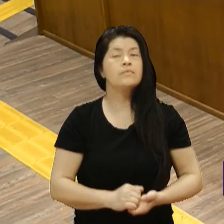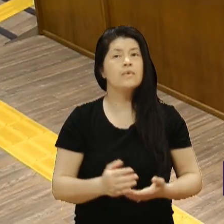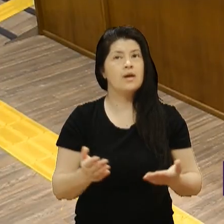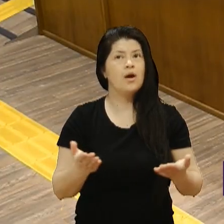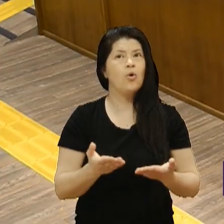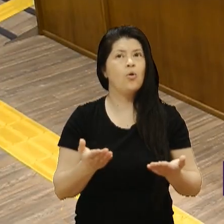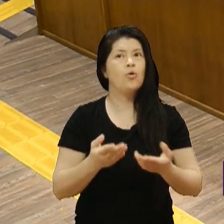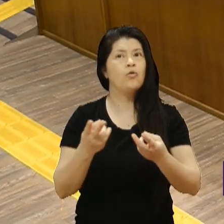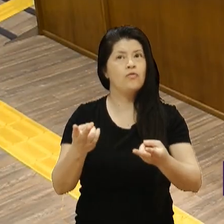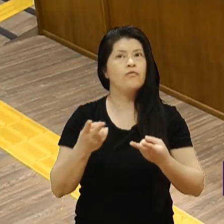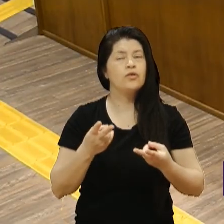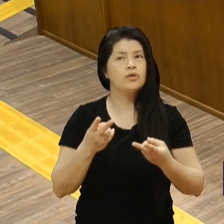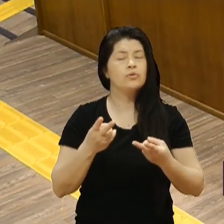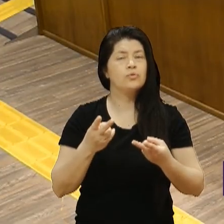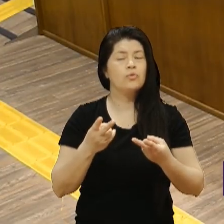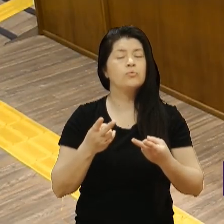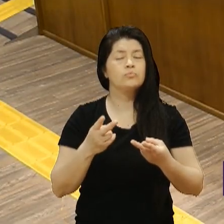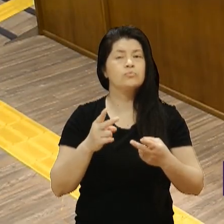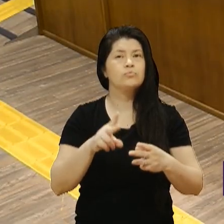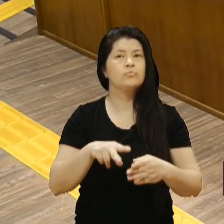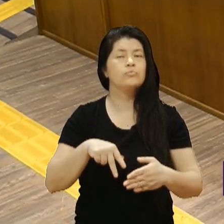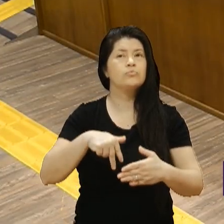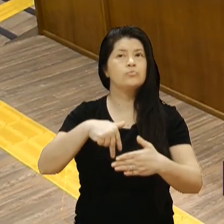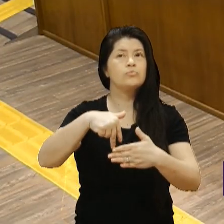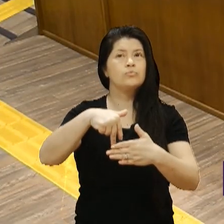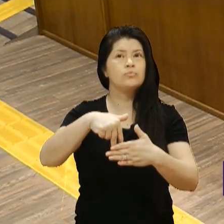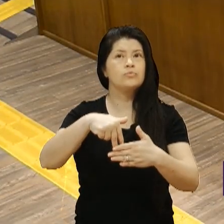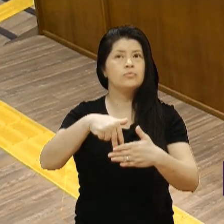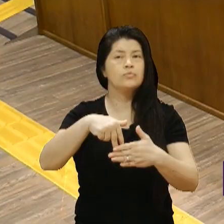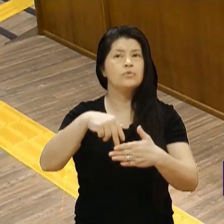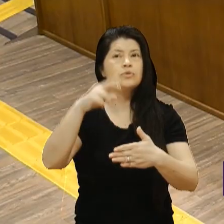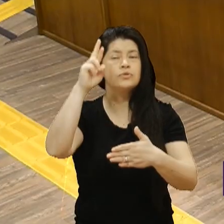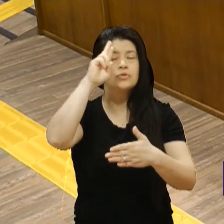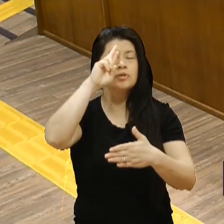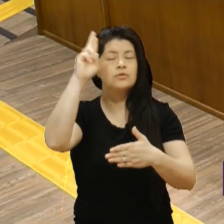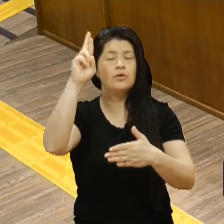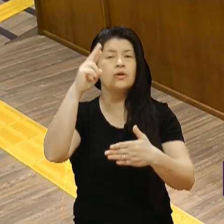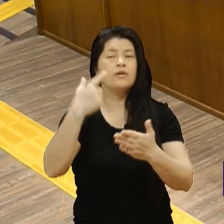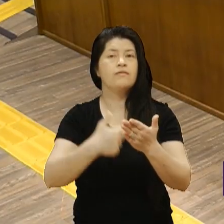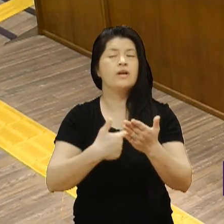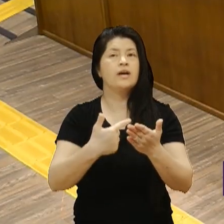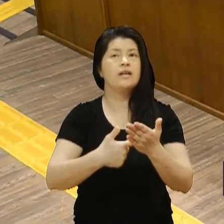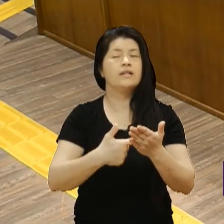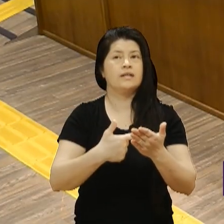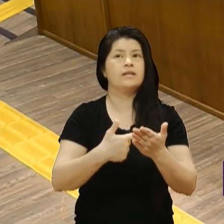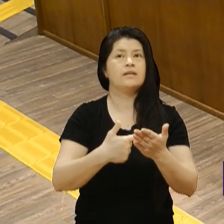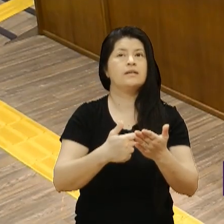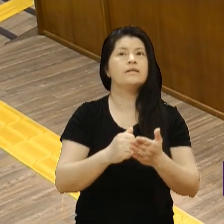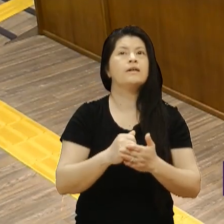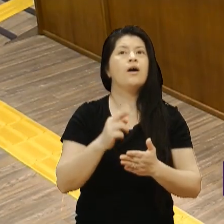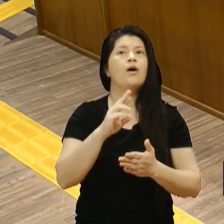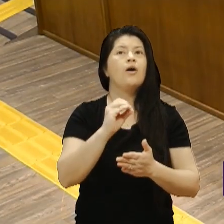Neste momento, convido para sua manifestação da tribuna o diretor da Livraria Rossi, senhor Marcos Rossi.